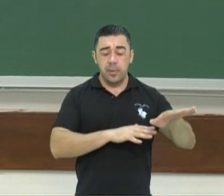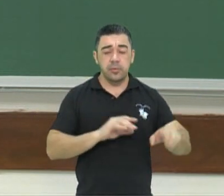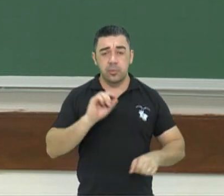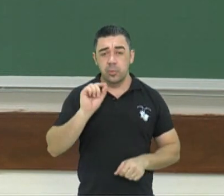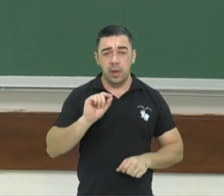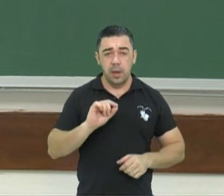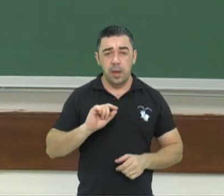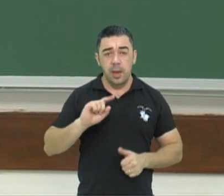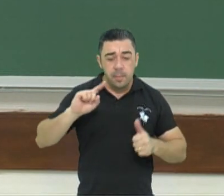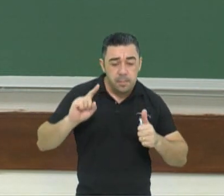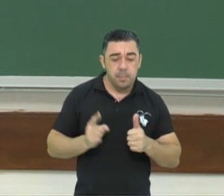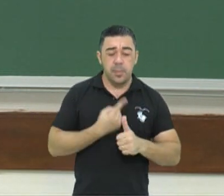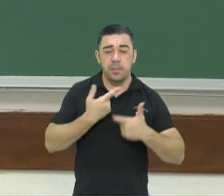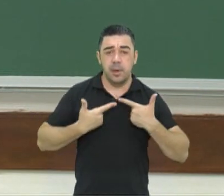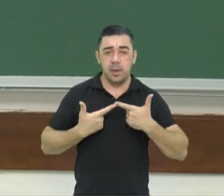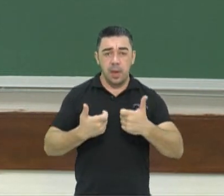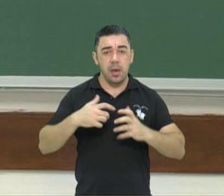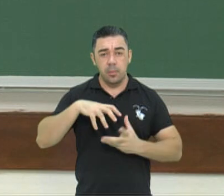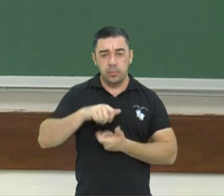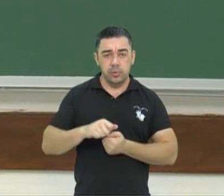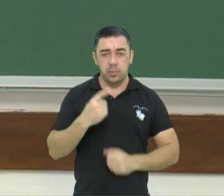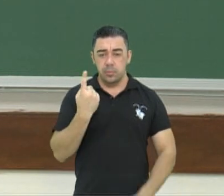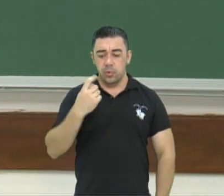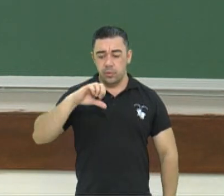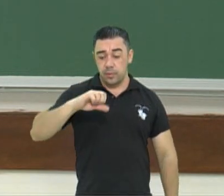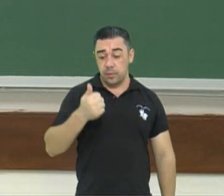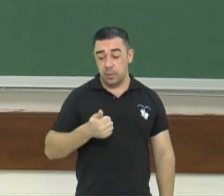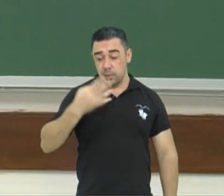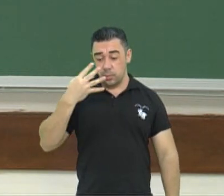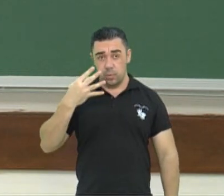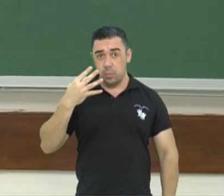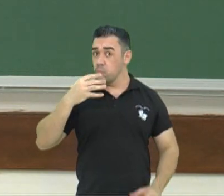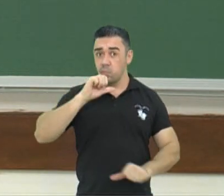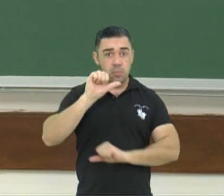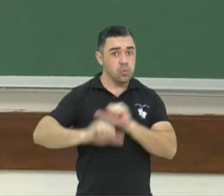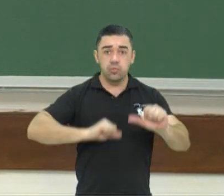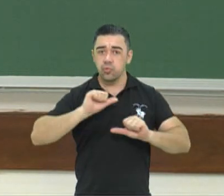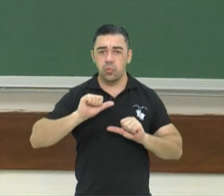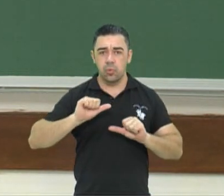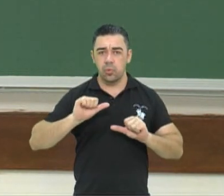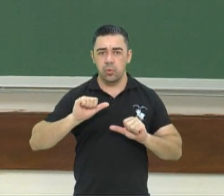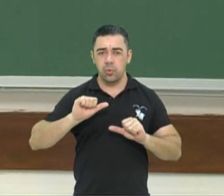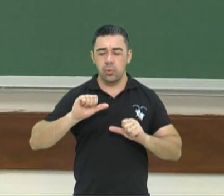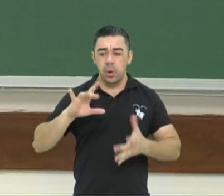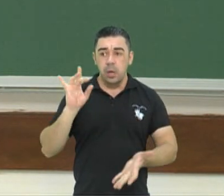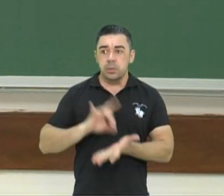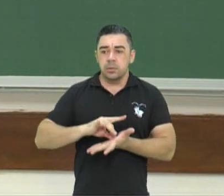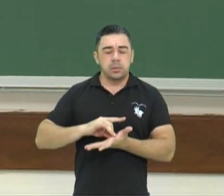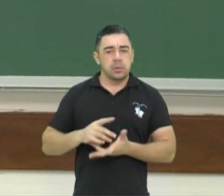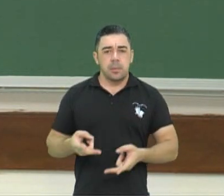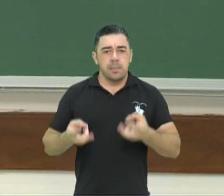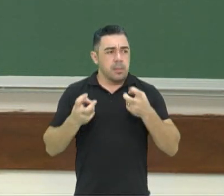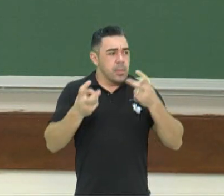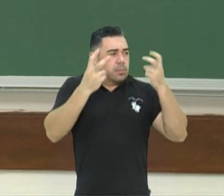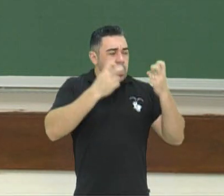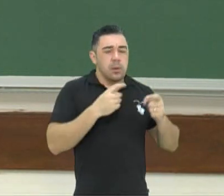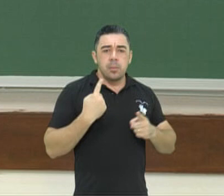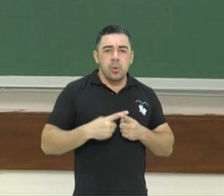marcou foi a Primeira Guerra Mundial, em 1914. Mudou totalmente a realidade. Mudou a realidade porque